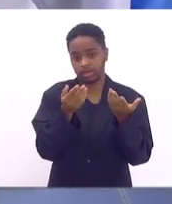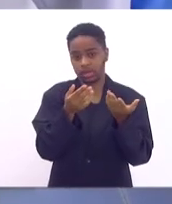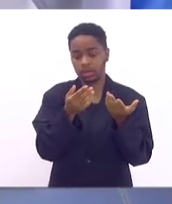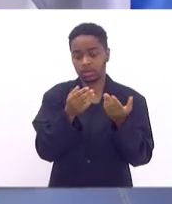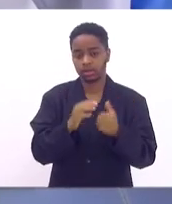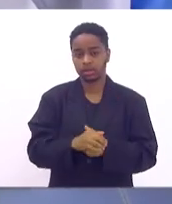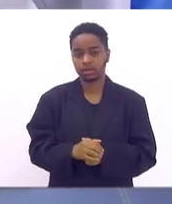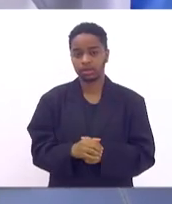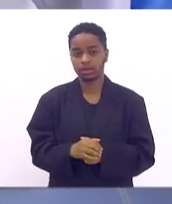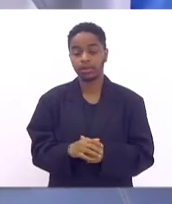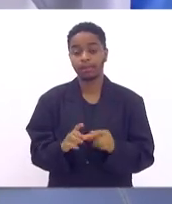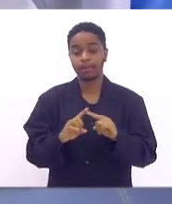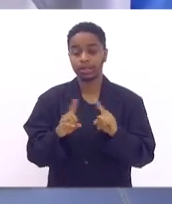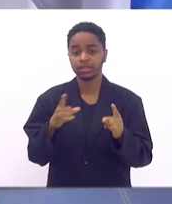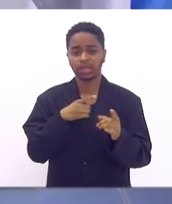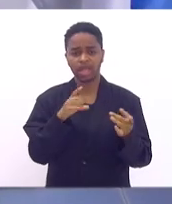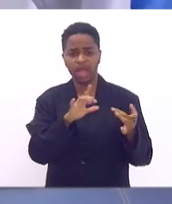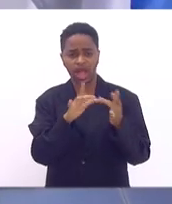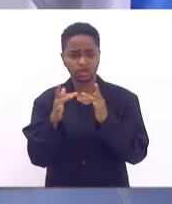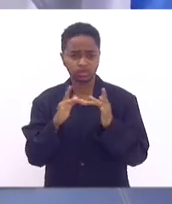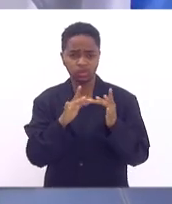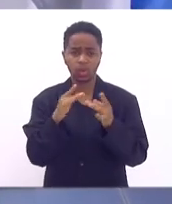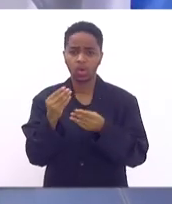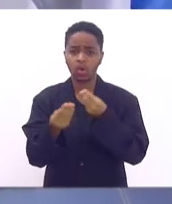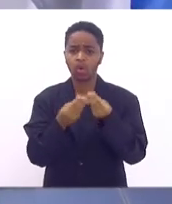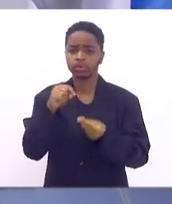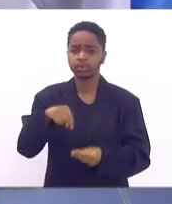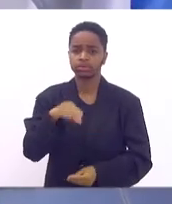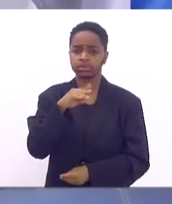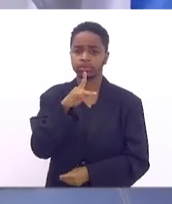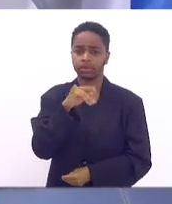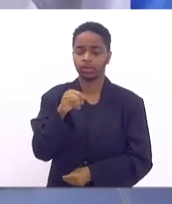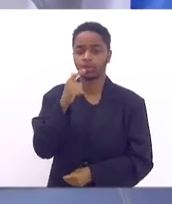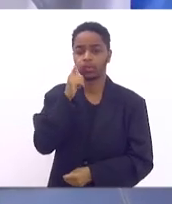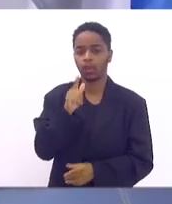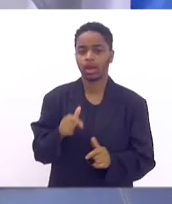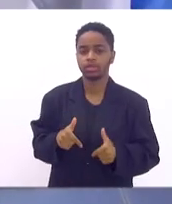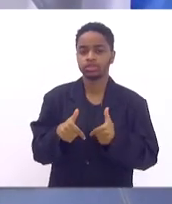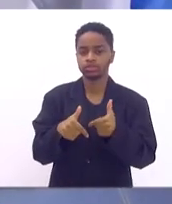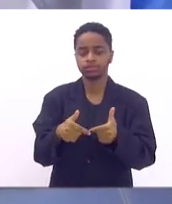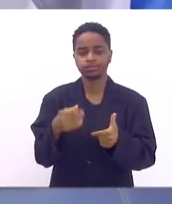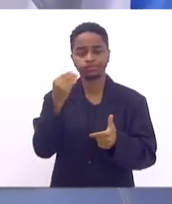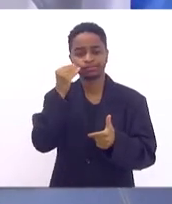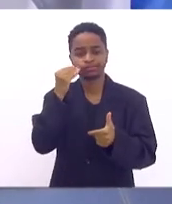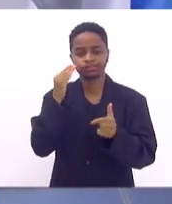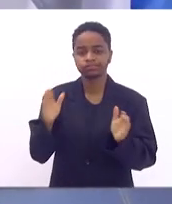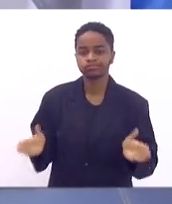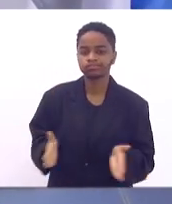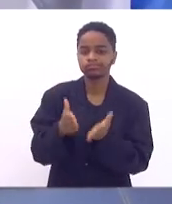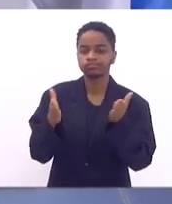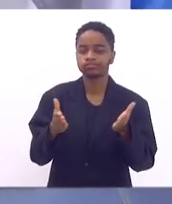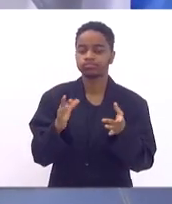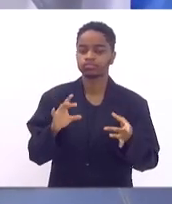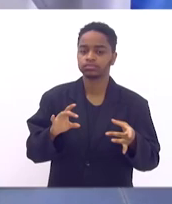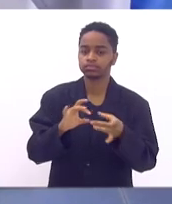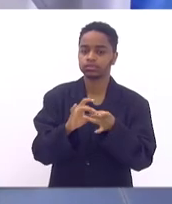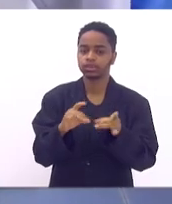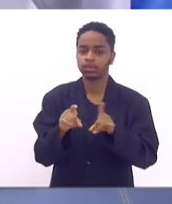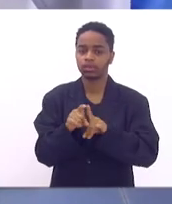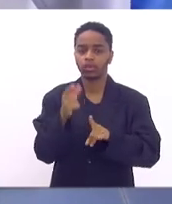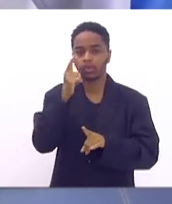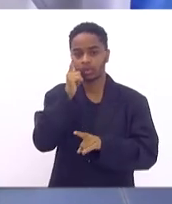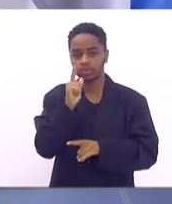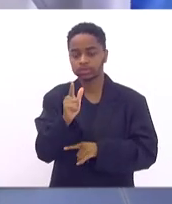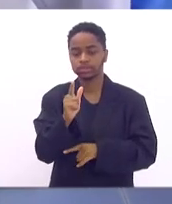Então, existe essa articulação? O que essa CPI pode fazer para promover essa integração e garantir que uma mulher que